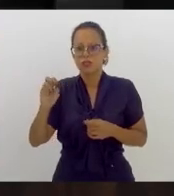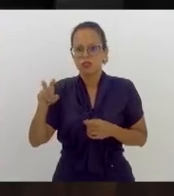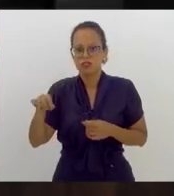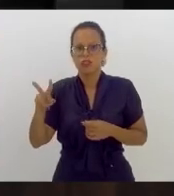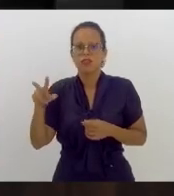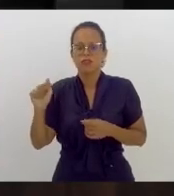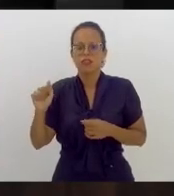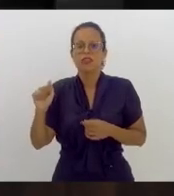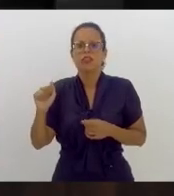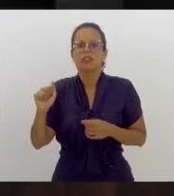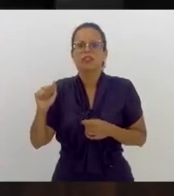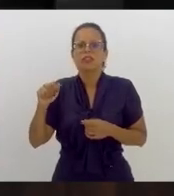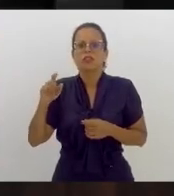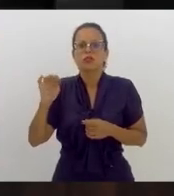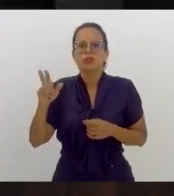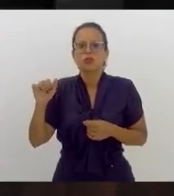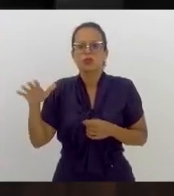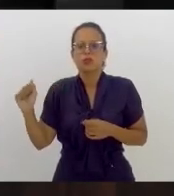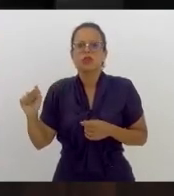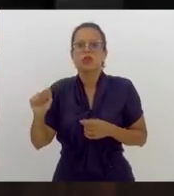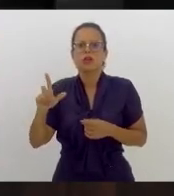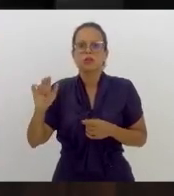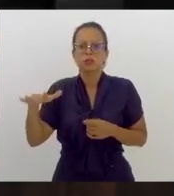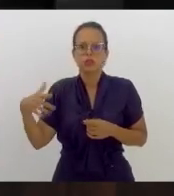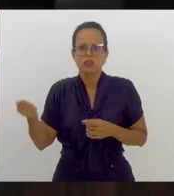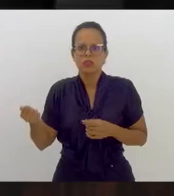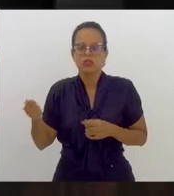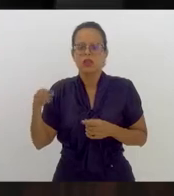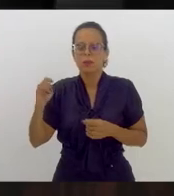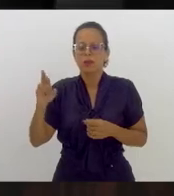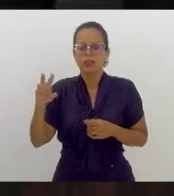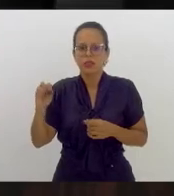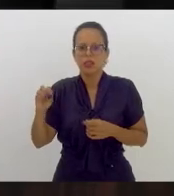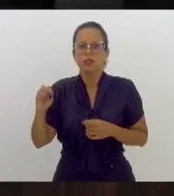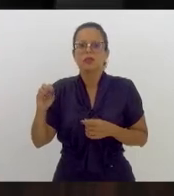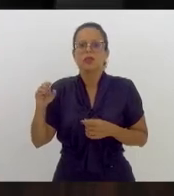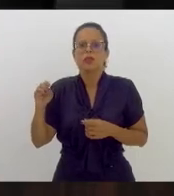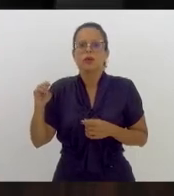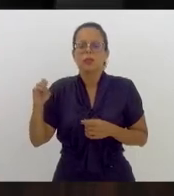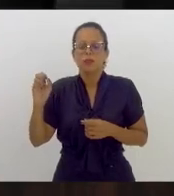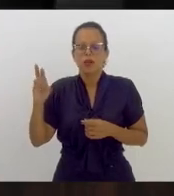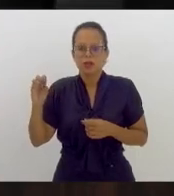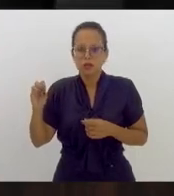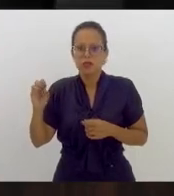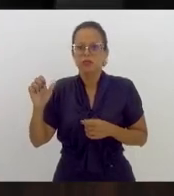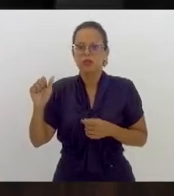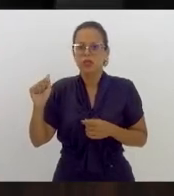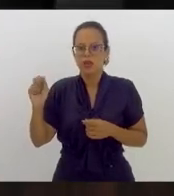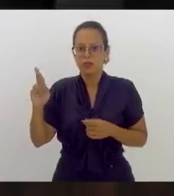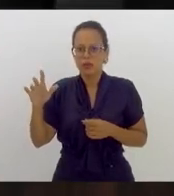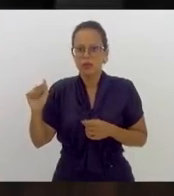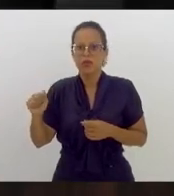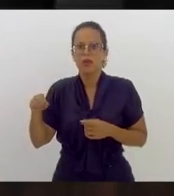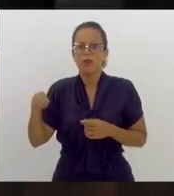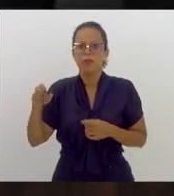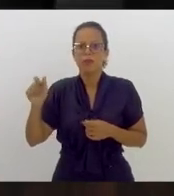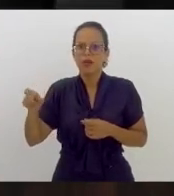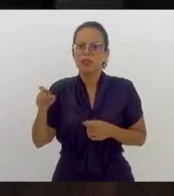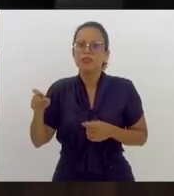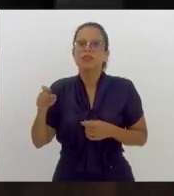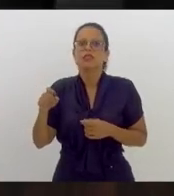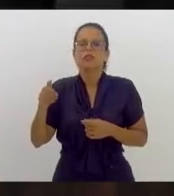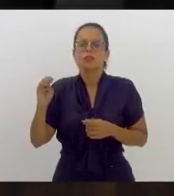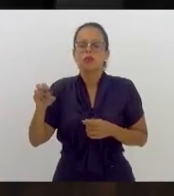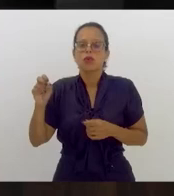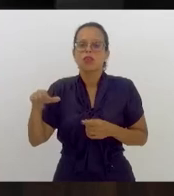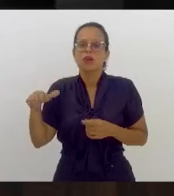Tutuca, Jorge Felipe Neto, Lucinha, Marcelo Dino, Márcio Canela, Marcos Abraão, Marcos Mille, Max Lemos, Mônica Francisco,